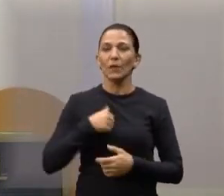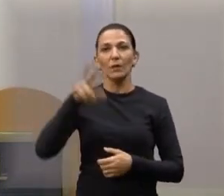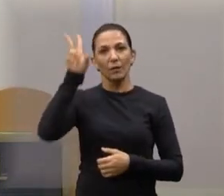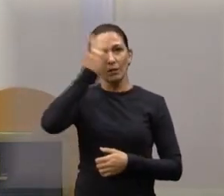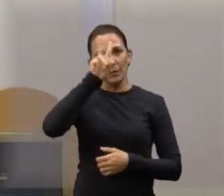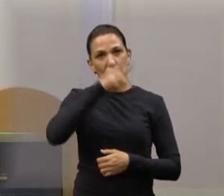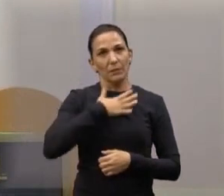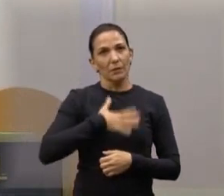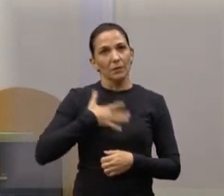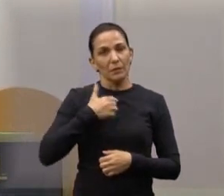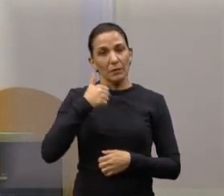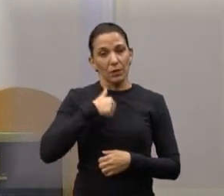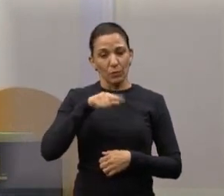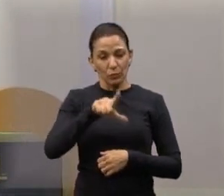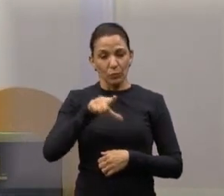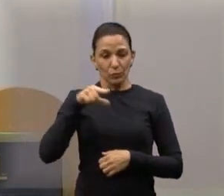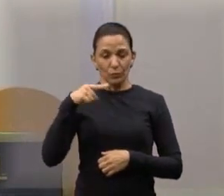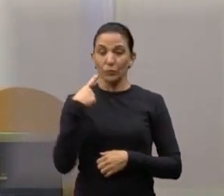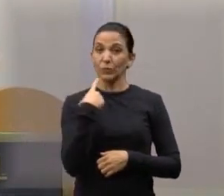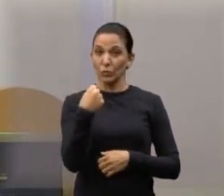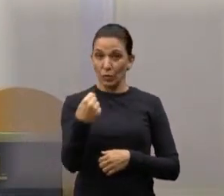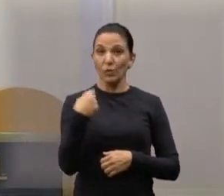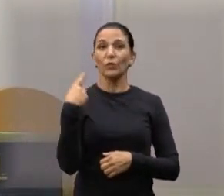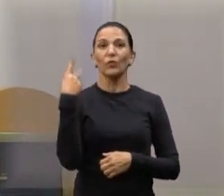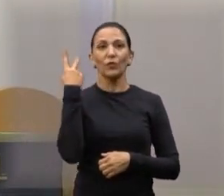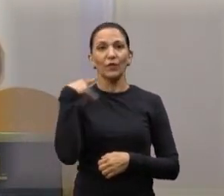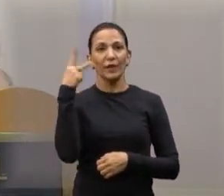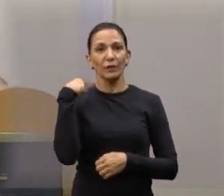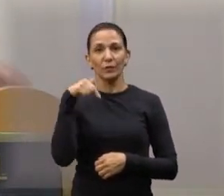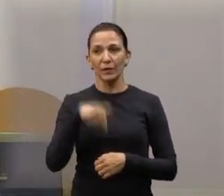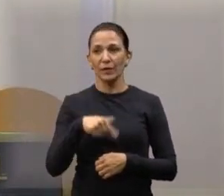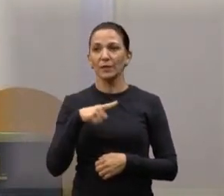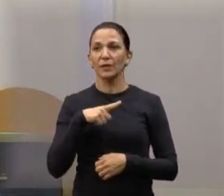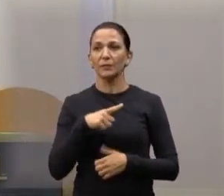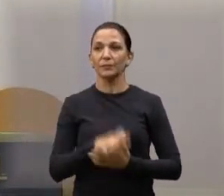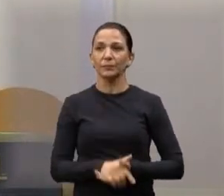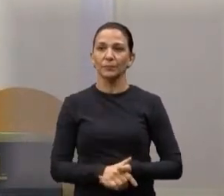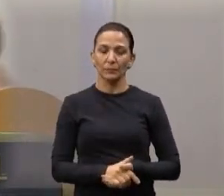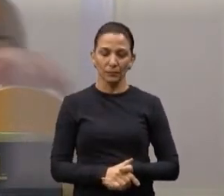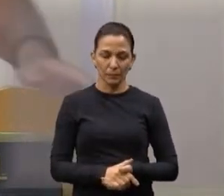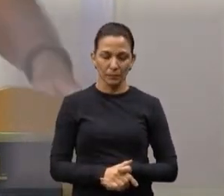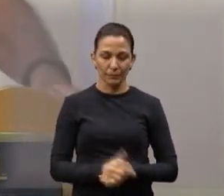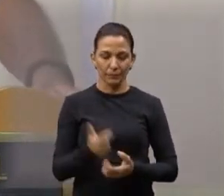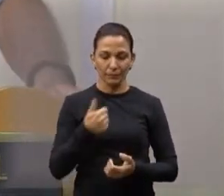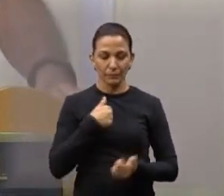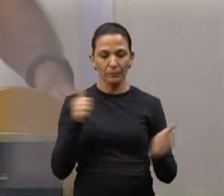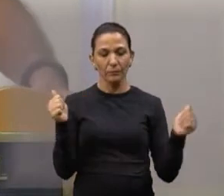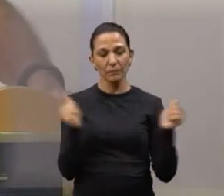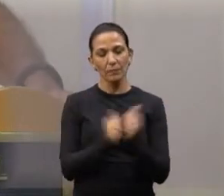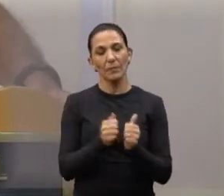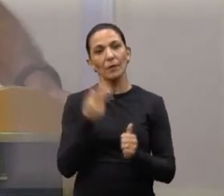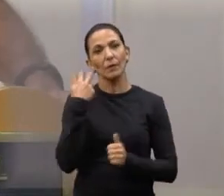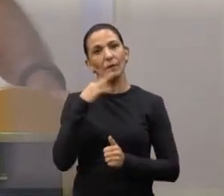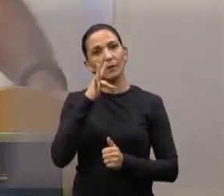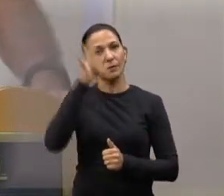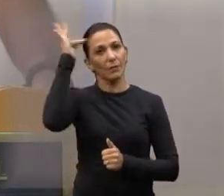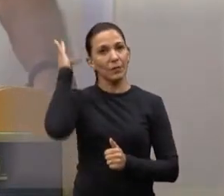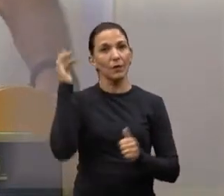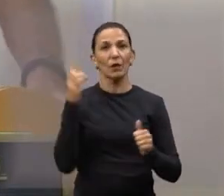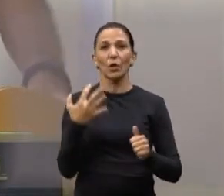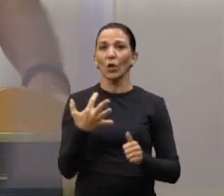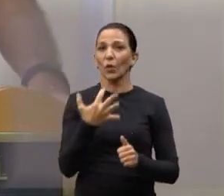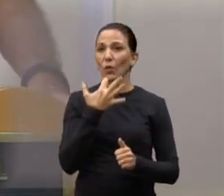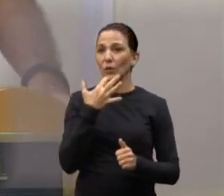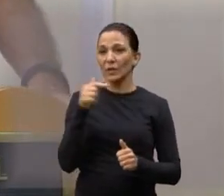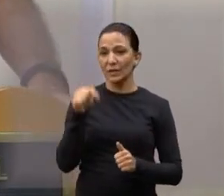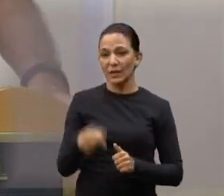quando eu fui eleito vereador, eu e a Fabi Virgílio, fomos nos conhecer e